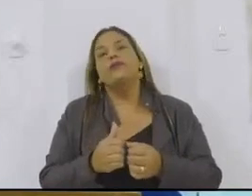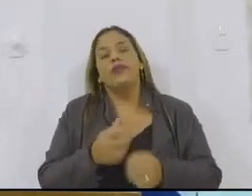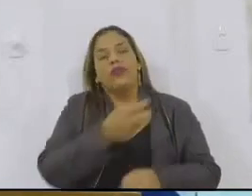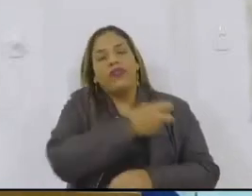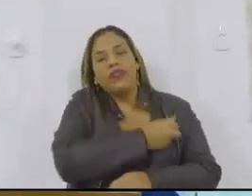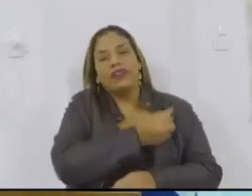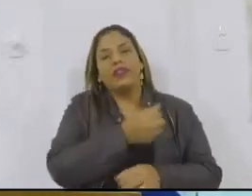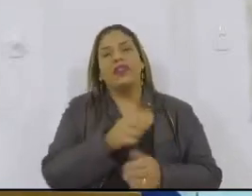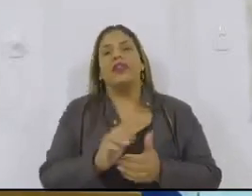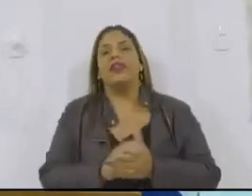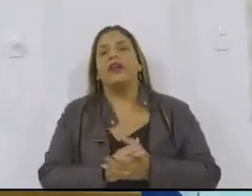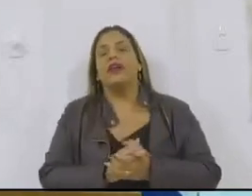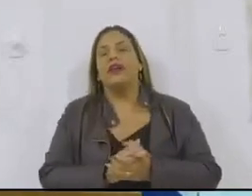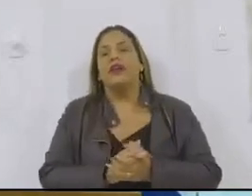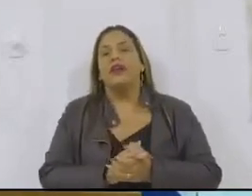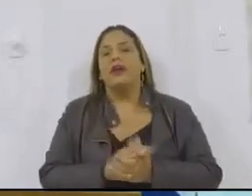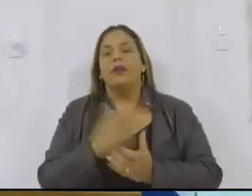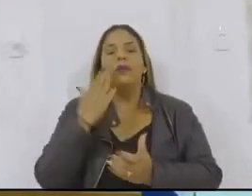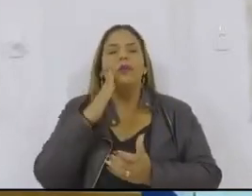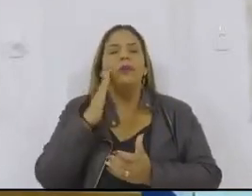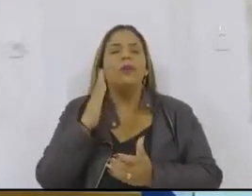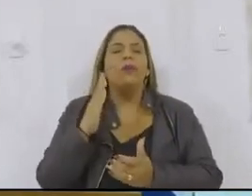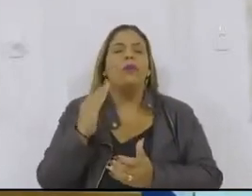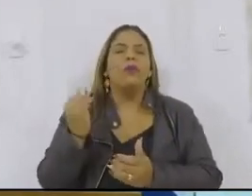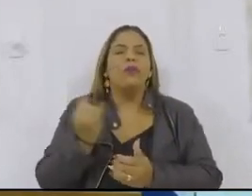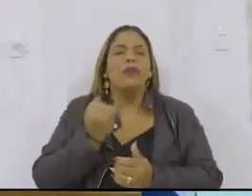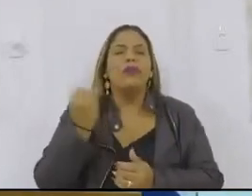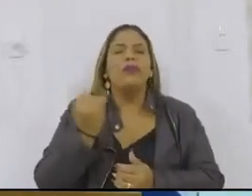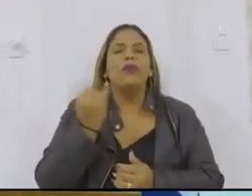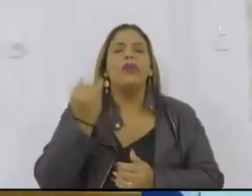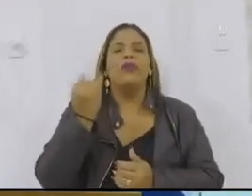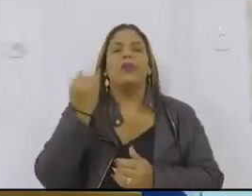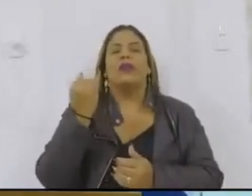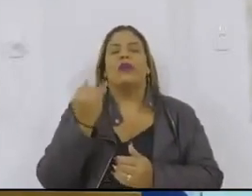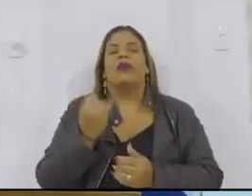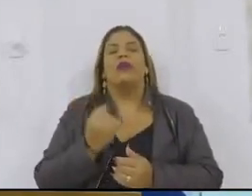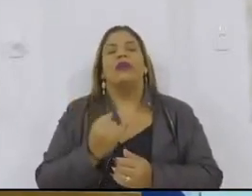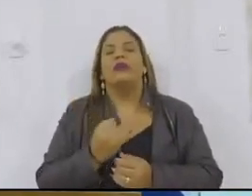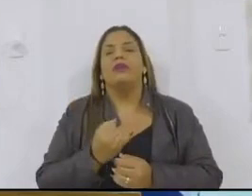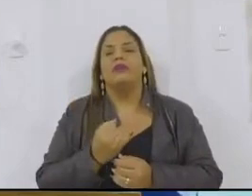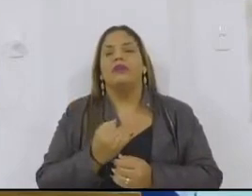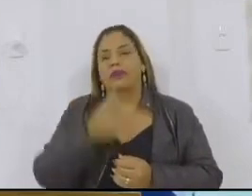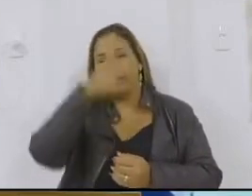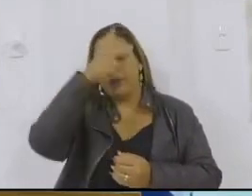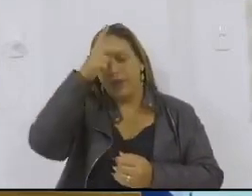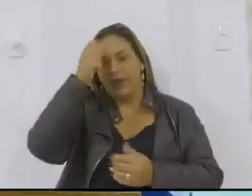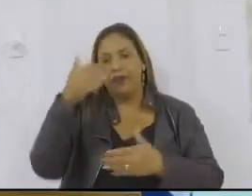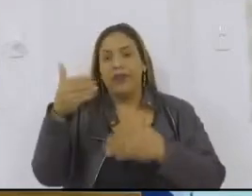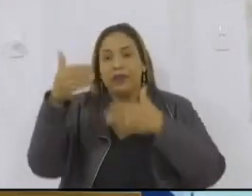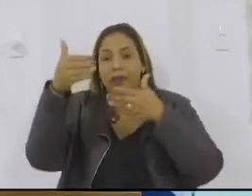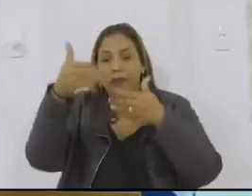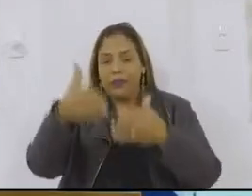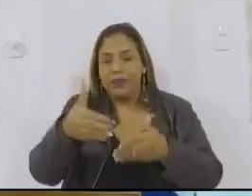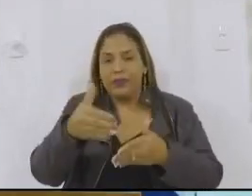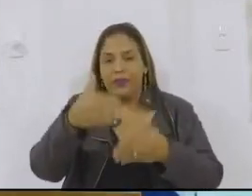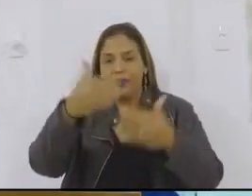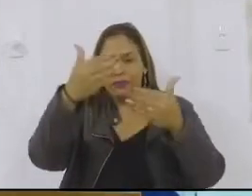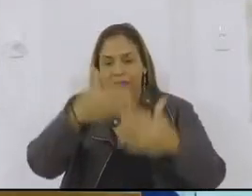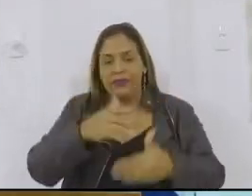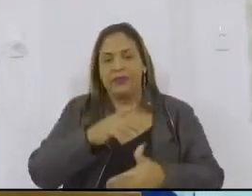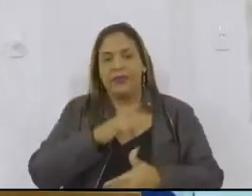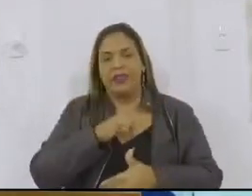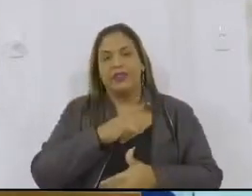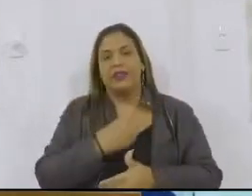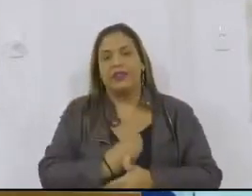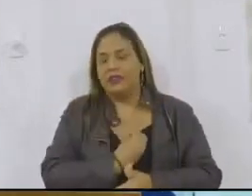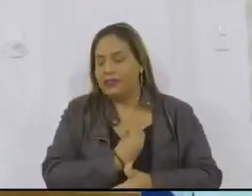saber de que o gestor municipal está presente, está atuante, e que agora sim nós podemos dizer que o prefeito não sumiu. A gente vê o prefeito